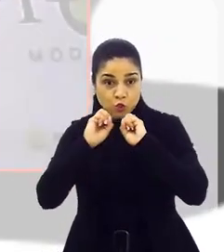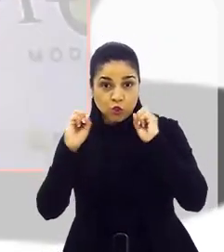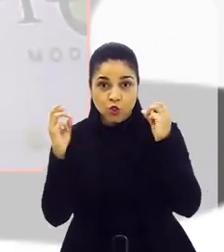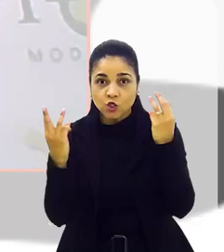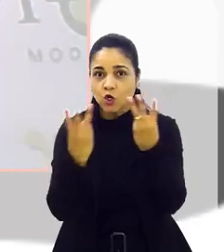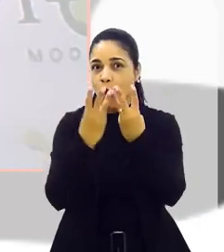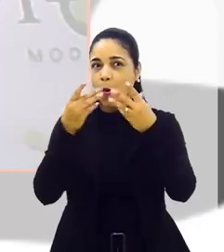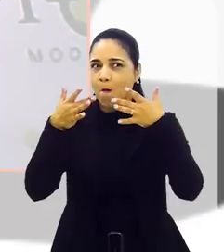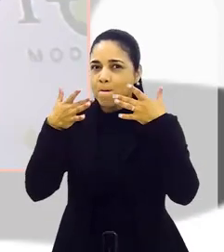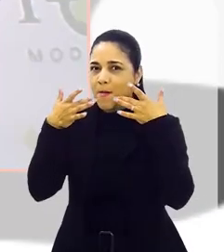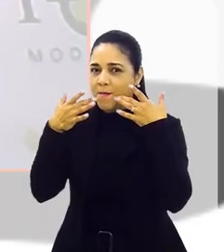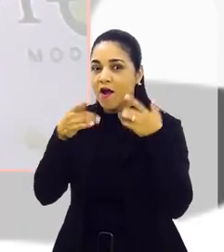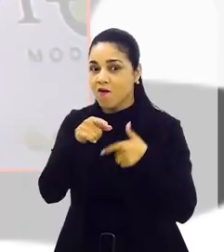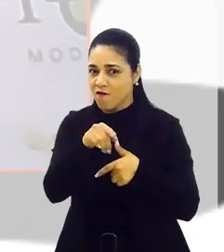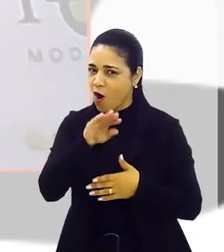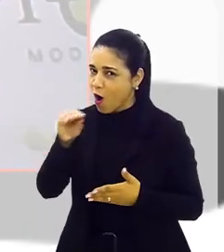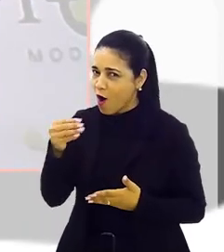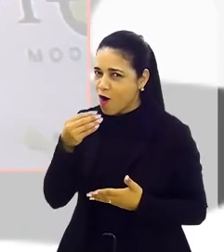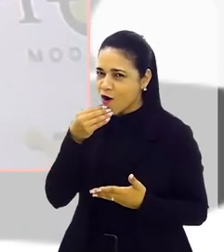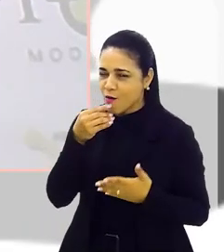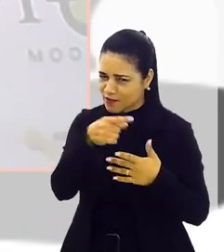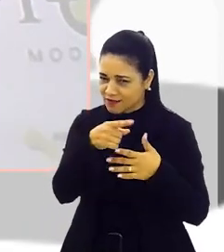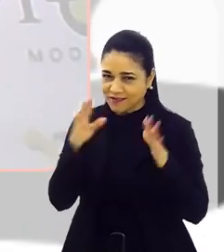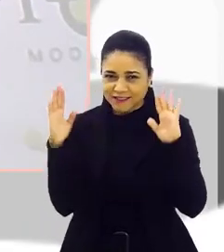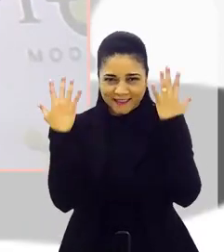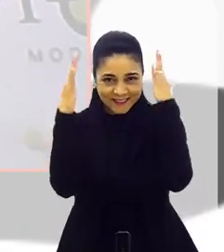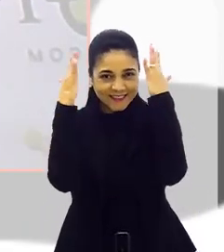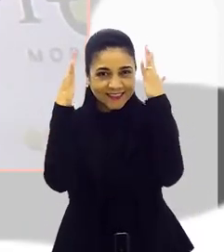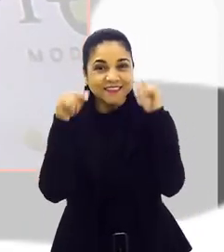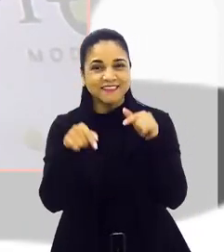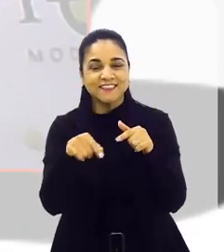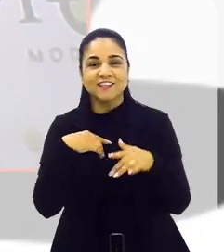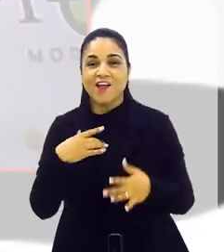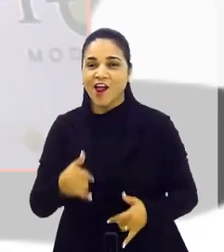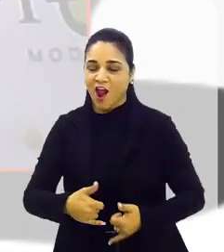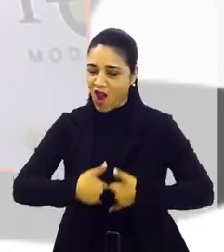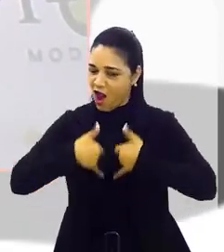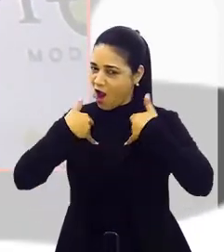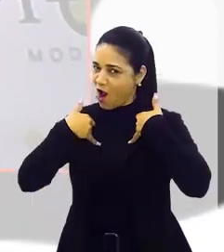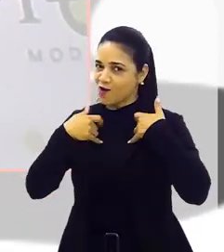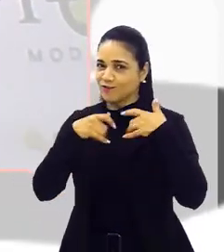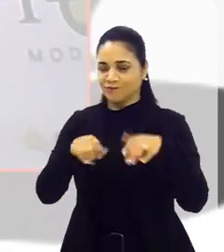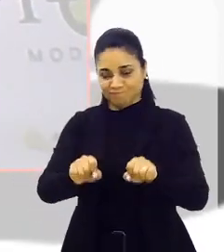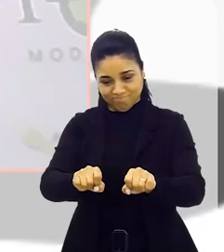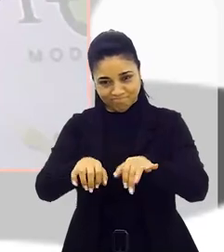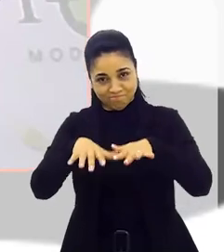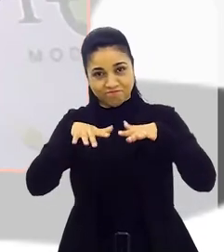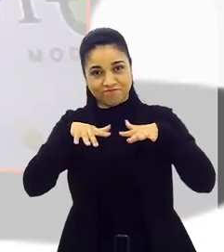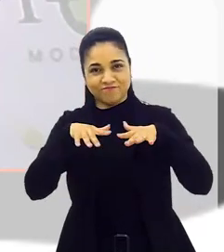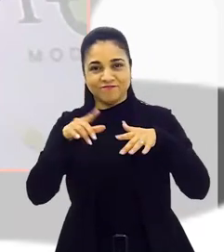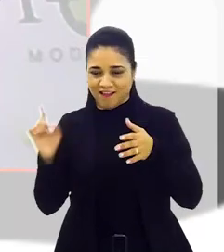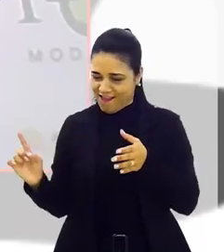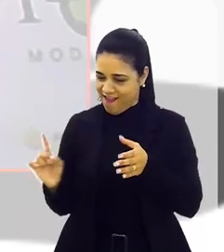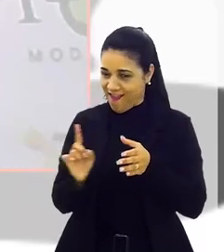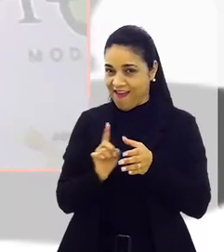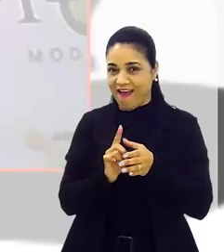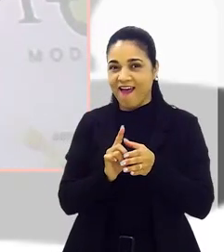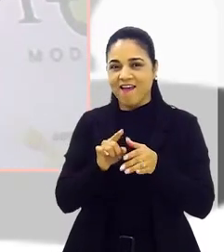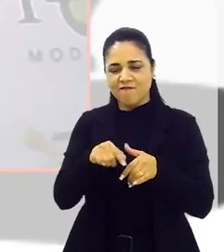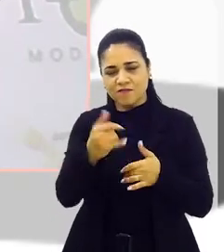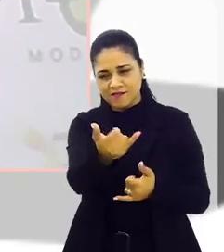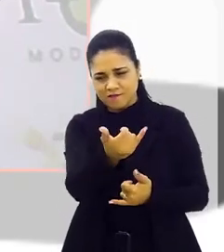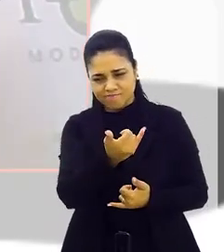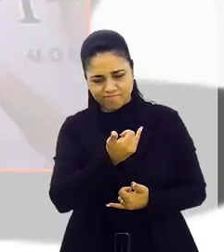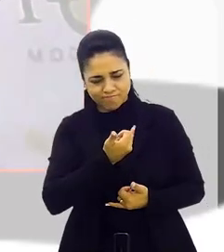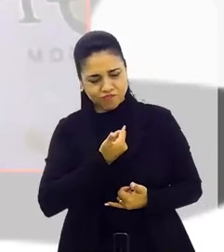show, né, como você teve a oportunidade de ir lá nos aplaudir. Nós tivemos a honra de tê-la na plateia e você falou